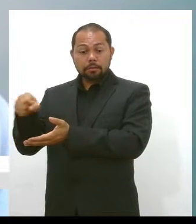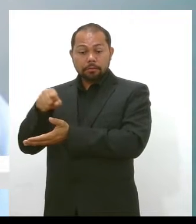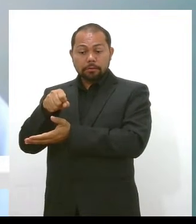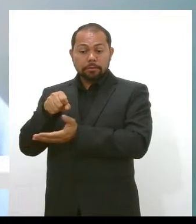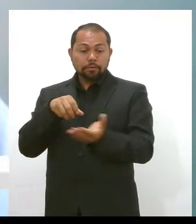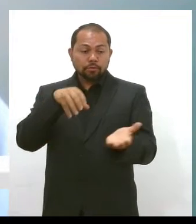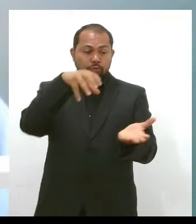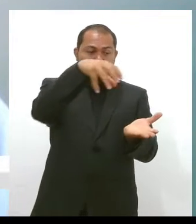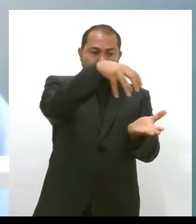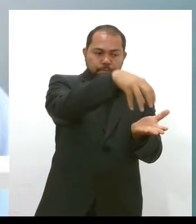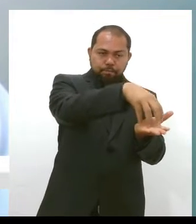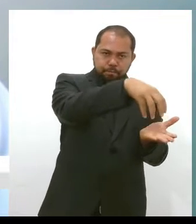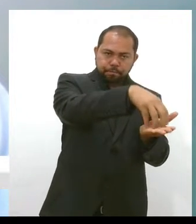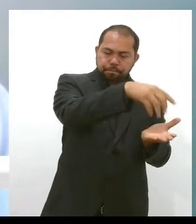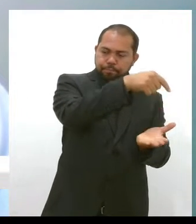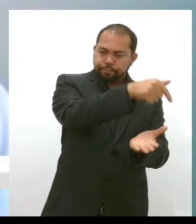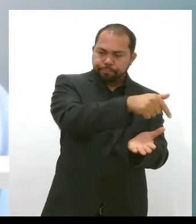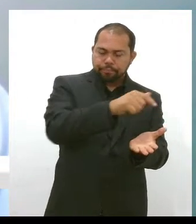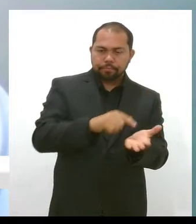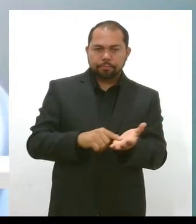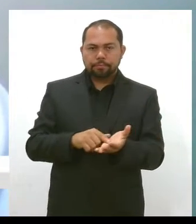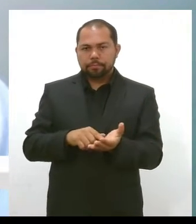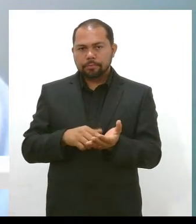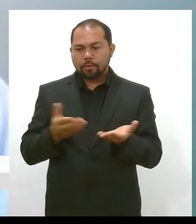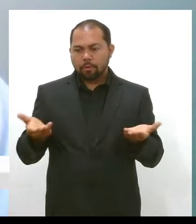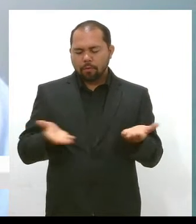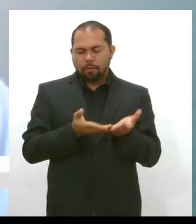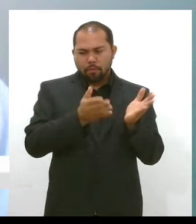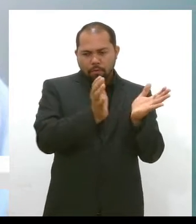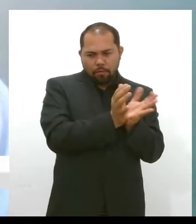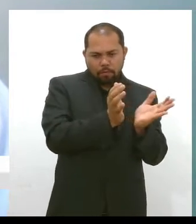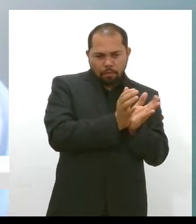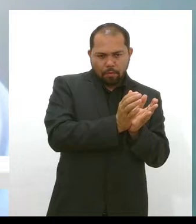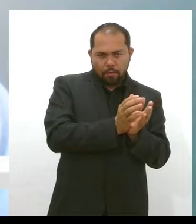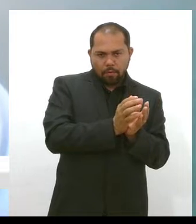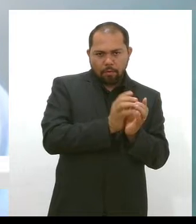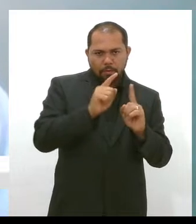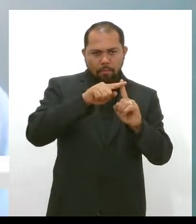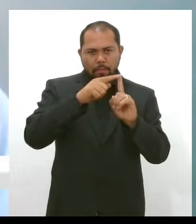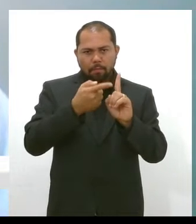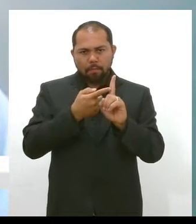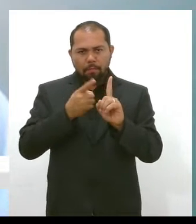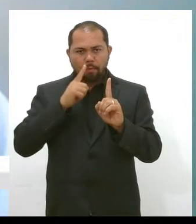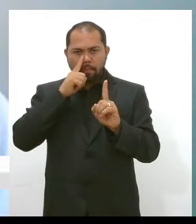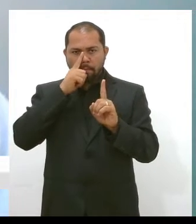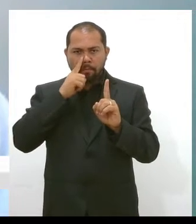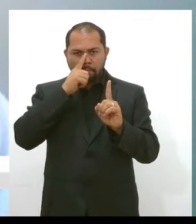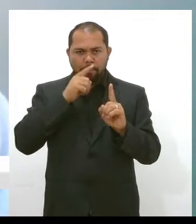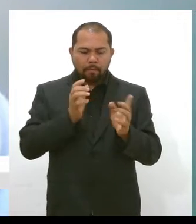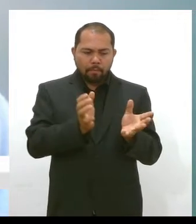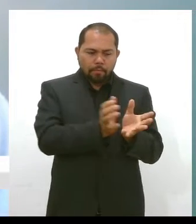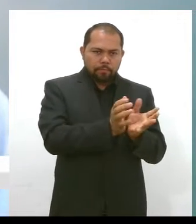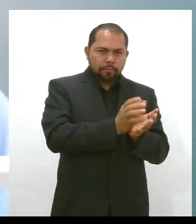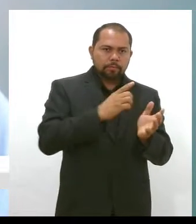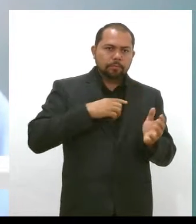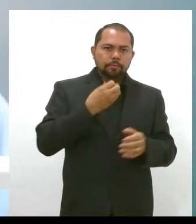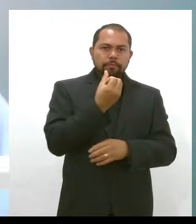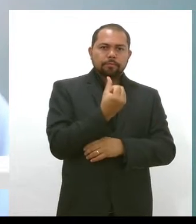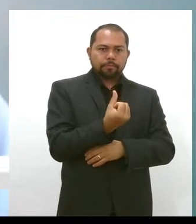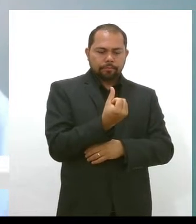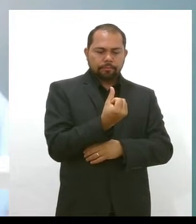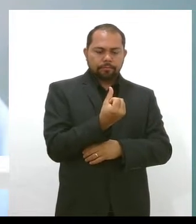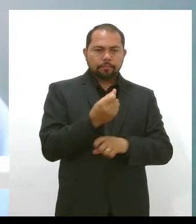equipe do pré-natal de alto risco, nós temos os 6 médicos especialistas em alto